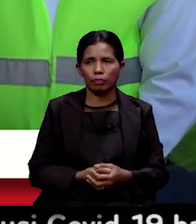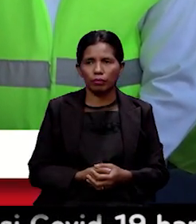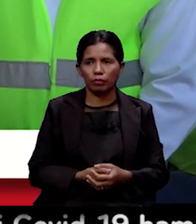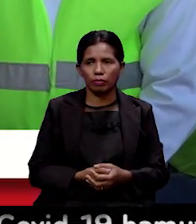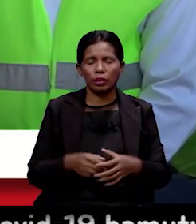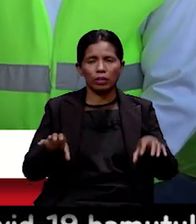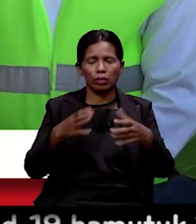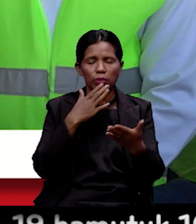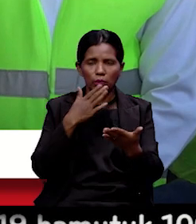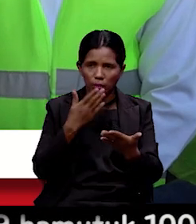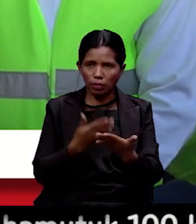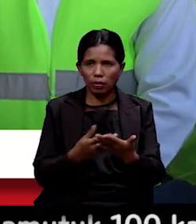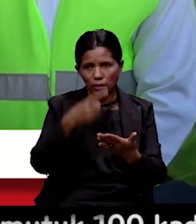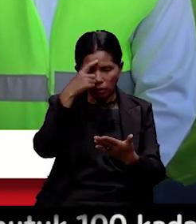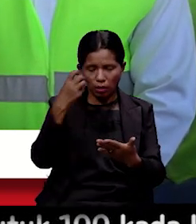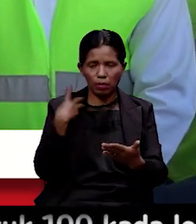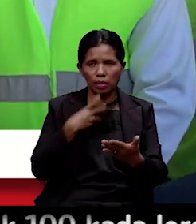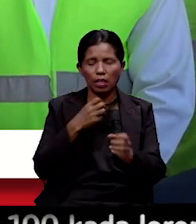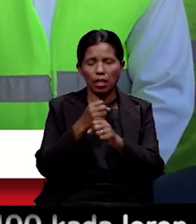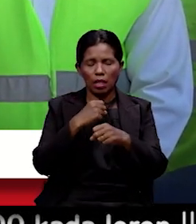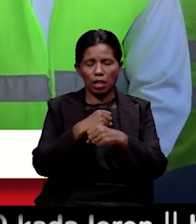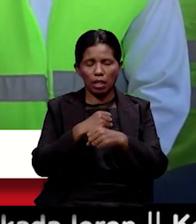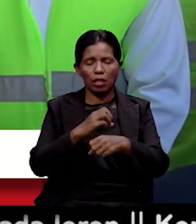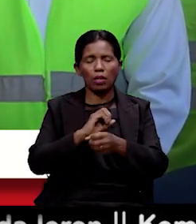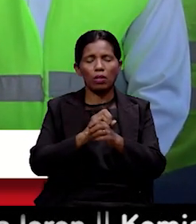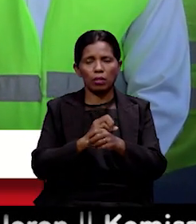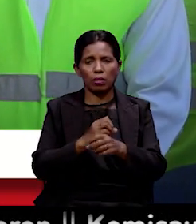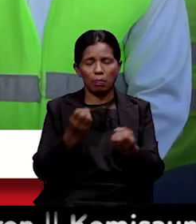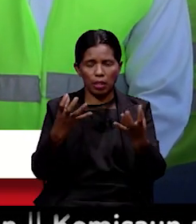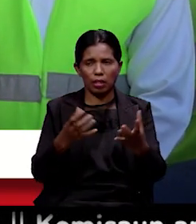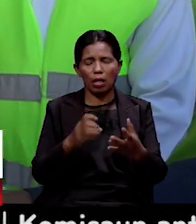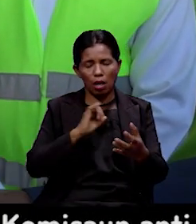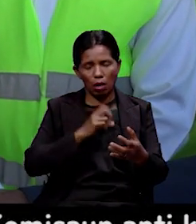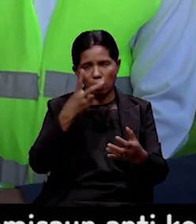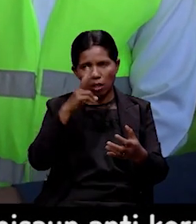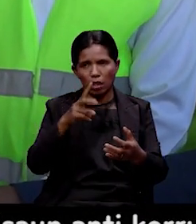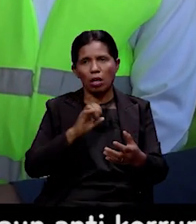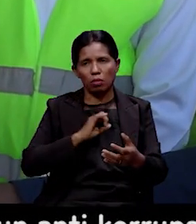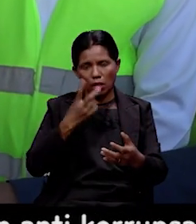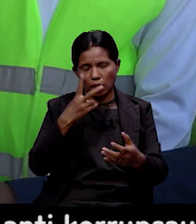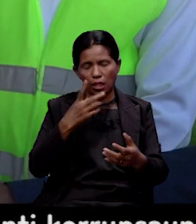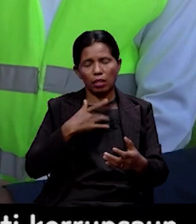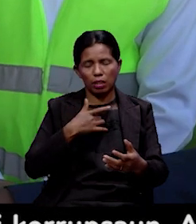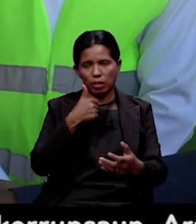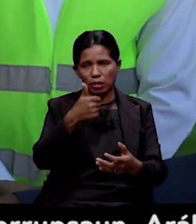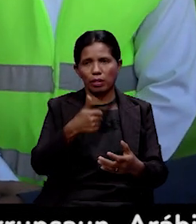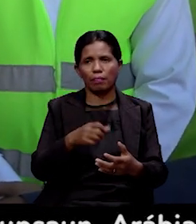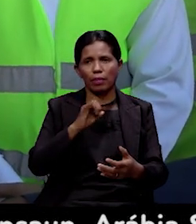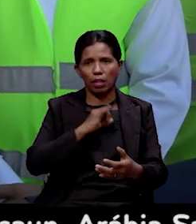Kualidade diap, tamai ita halo obras barak e Timor, hau are rasi, mas irene hau aprecia. E hau espera que